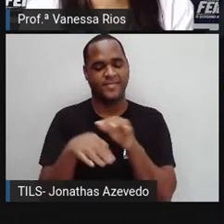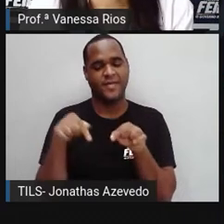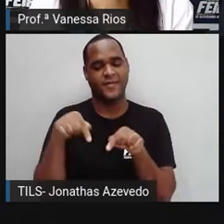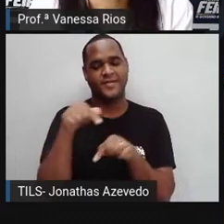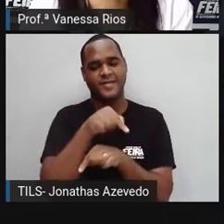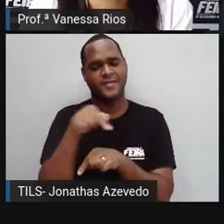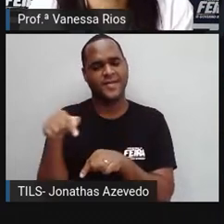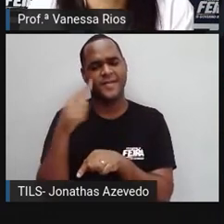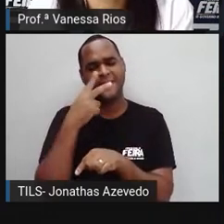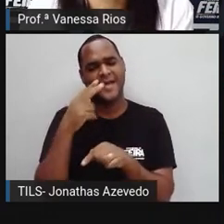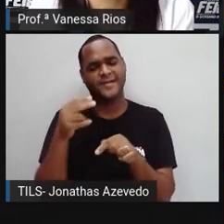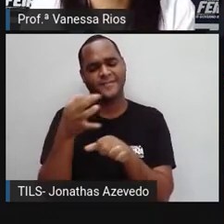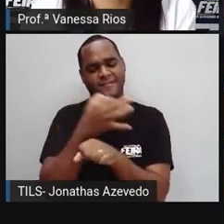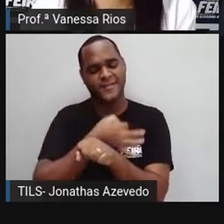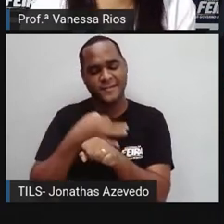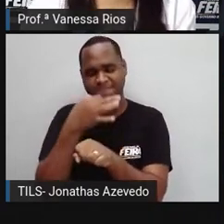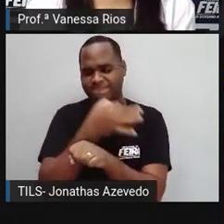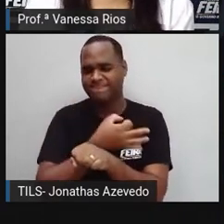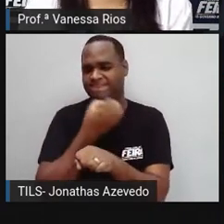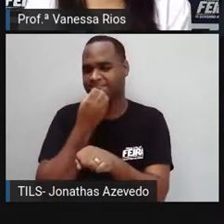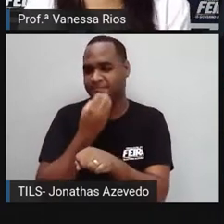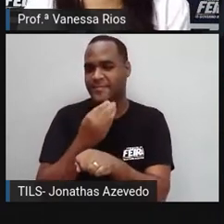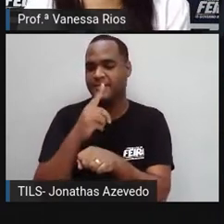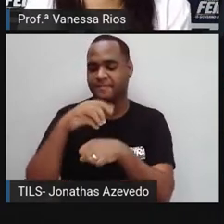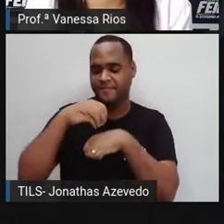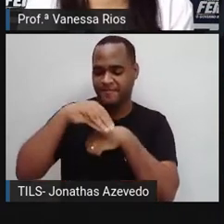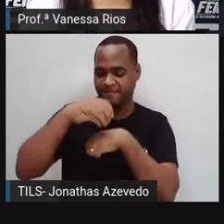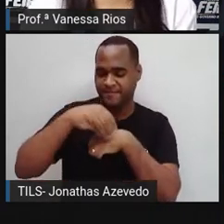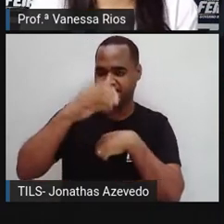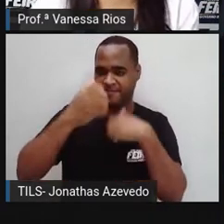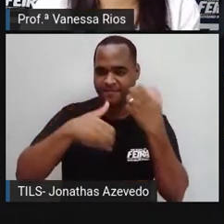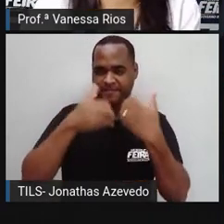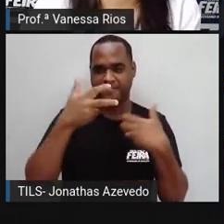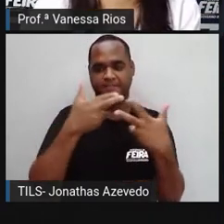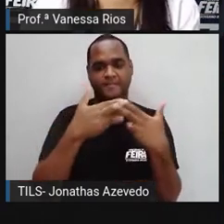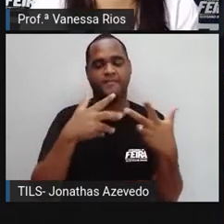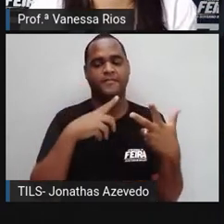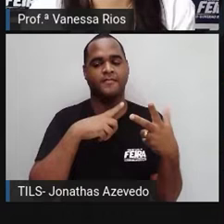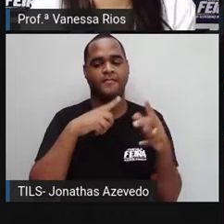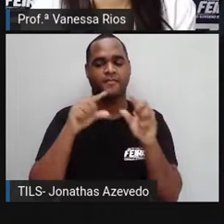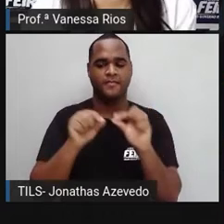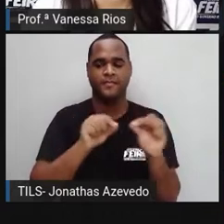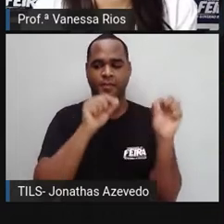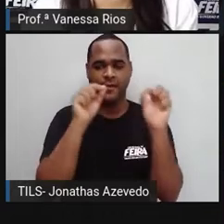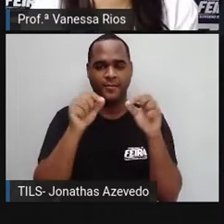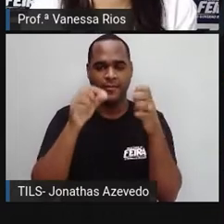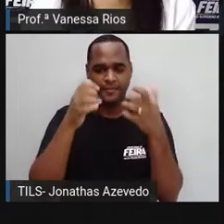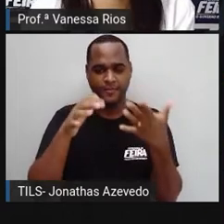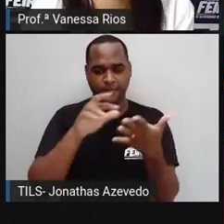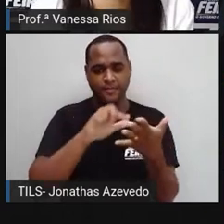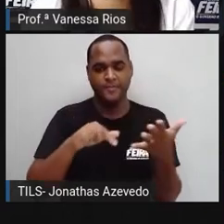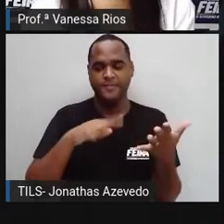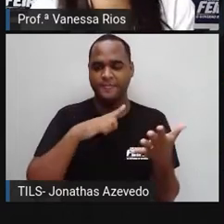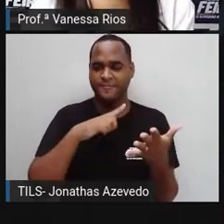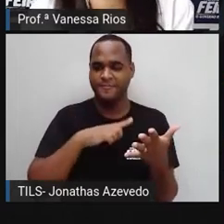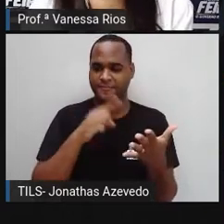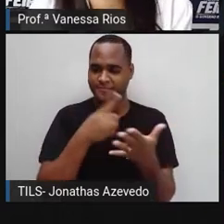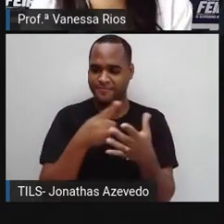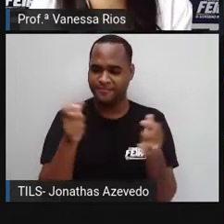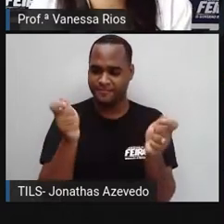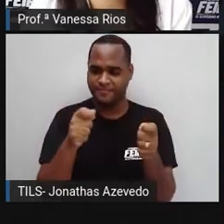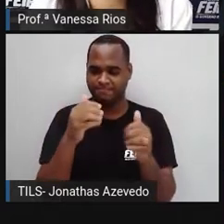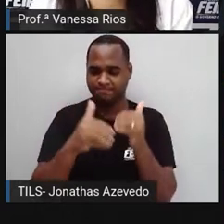semana aí curtindo minhas férias, com as orientações, com atividades. Com ações que vocês